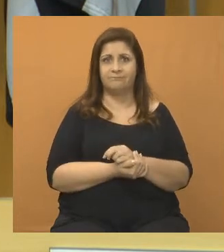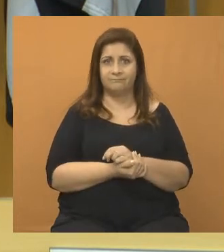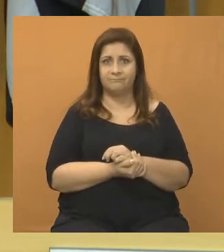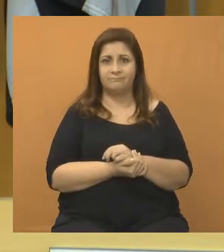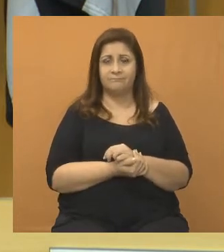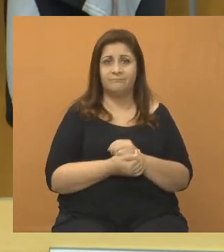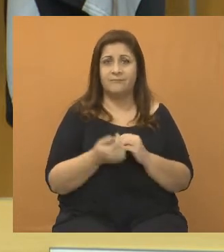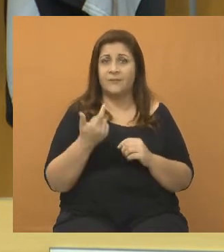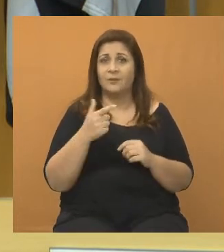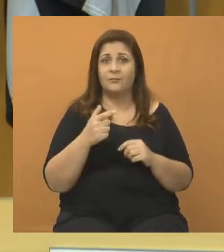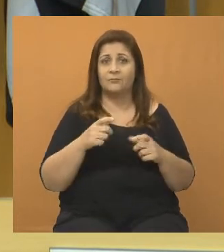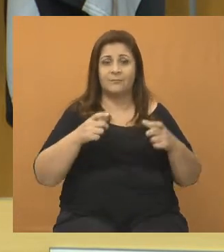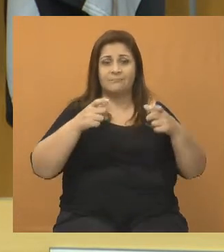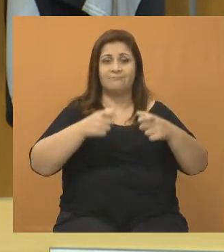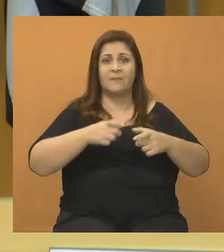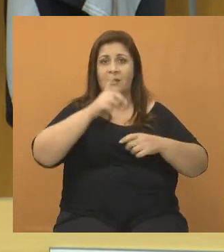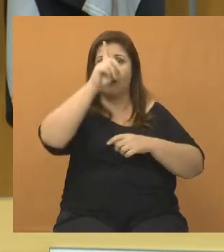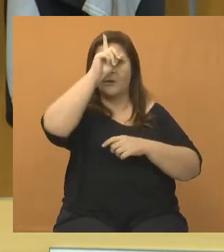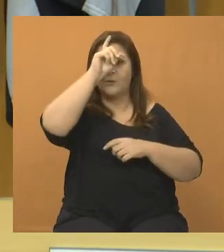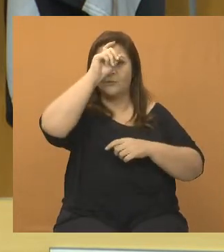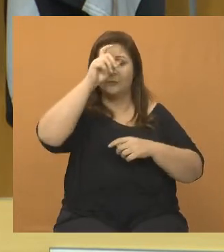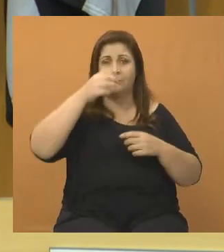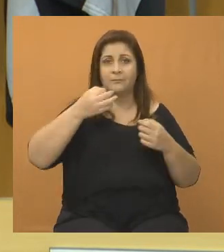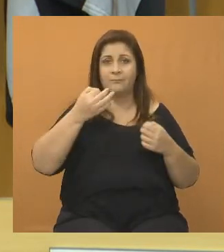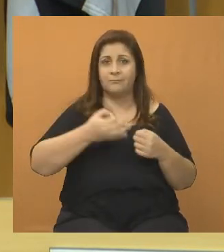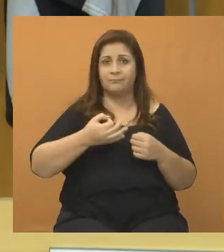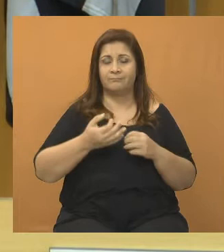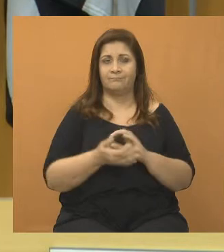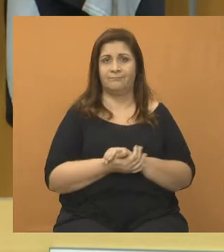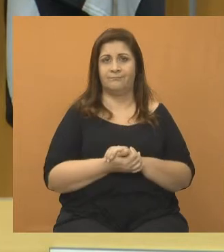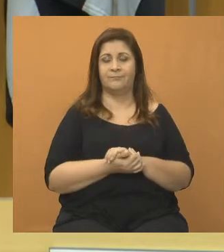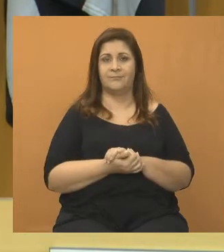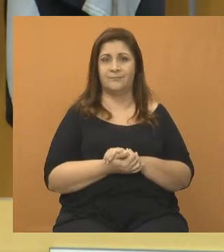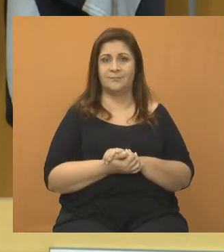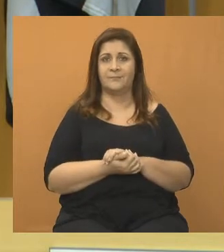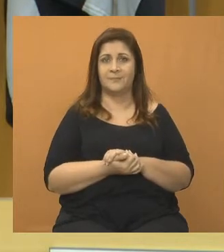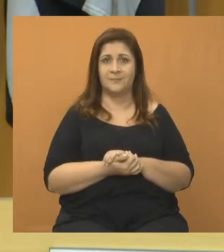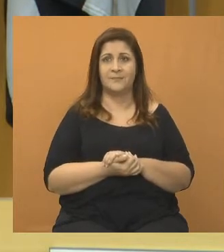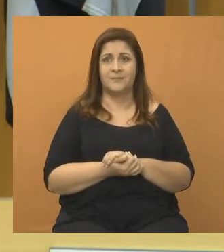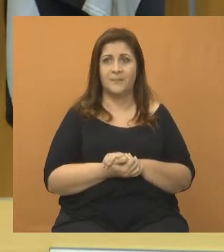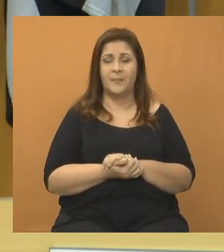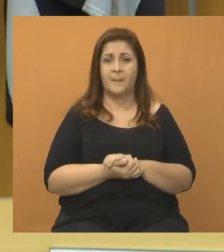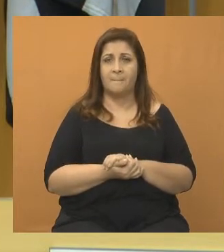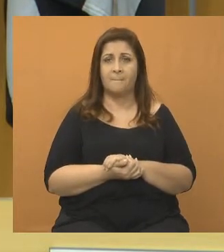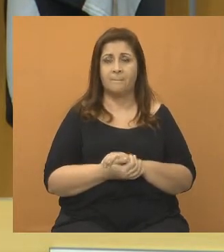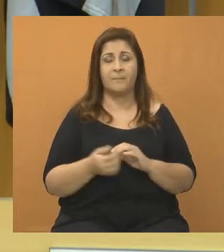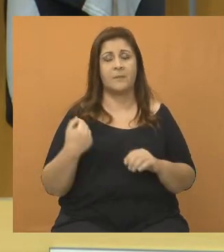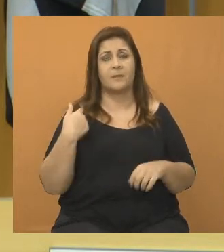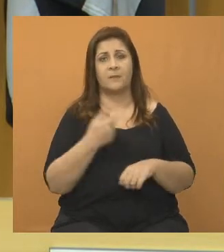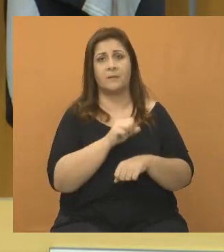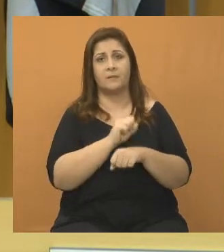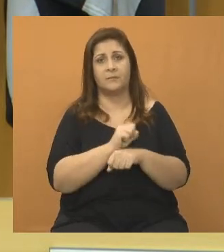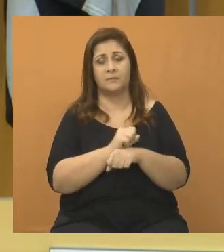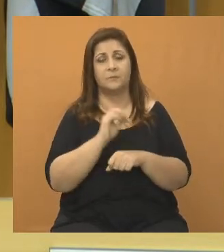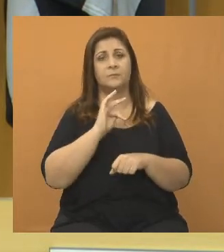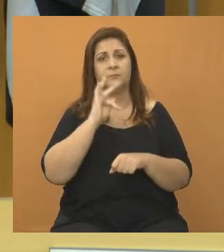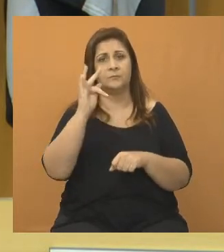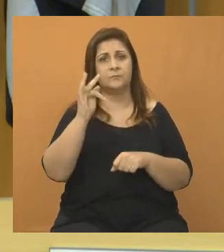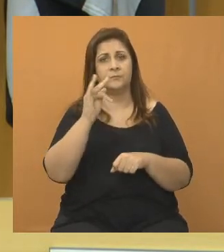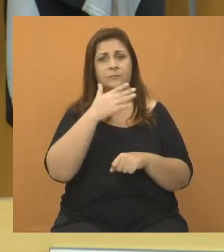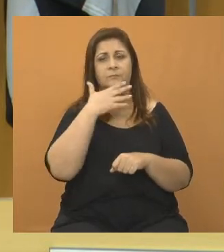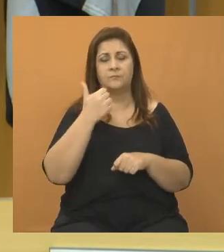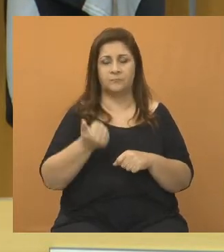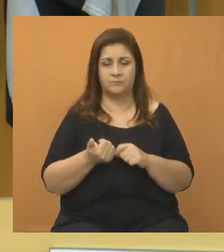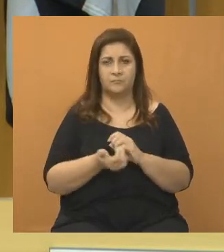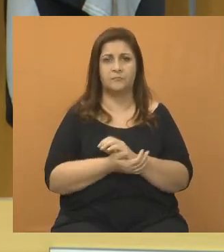Não tem estrutura hospitalar, os nossos hospitais não dão conta. Então, a gente espera que isso acabe melhorando com a